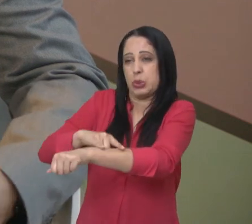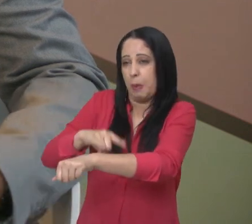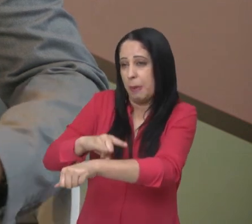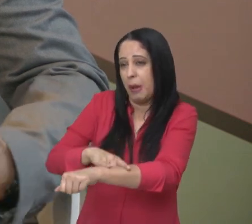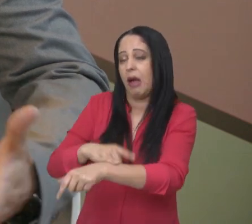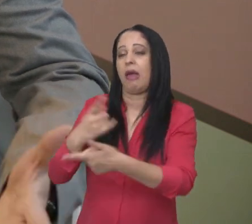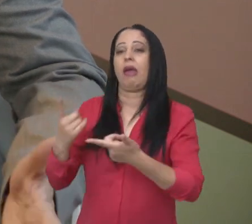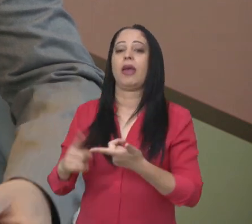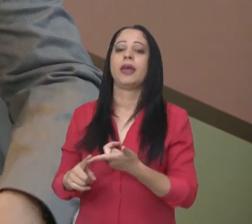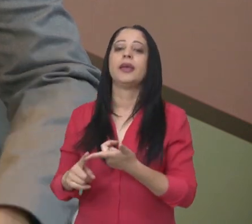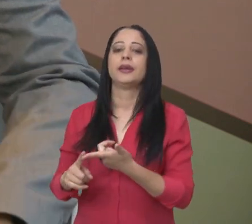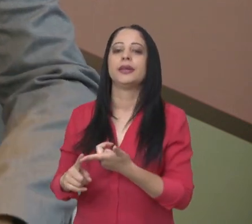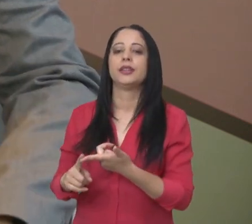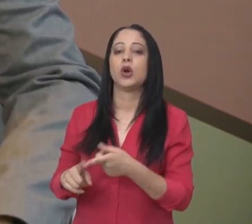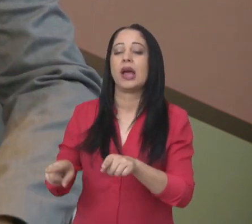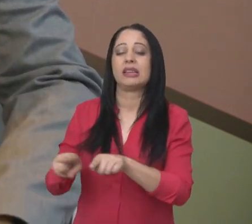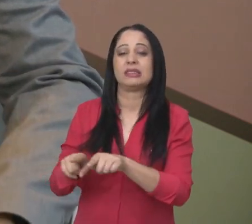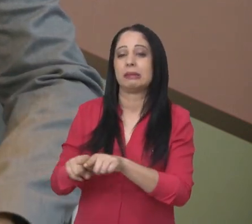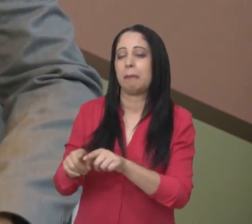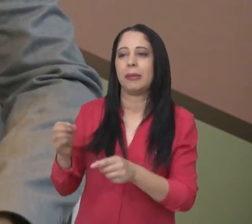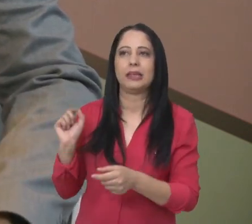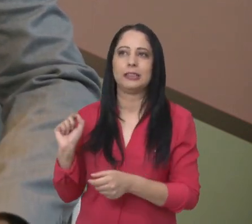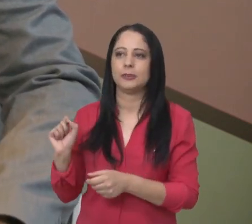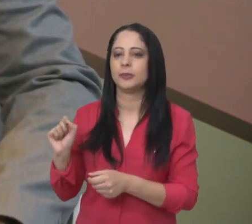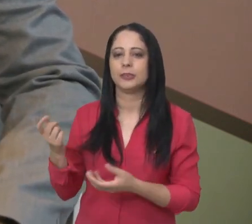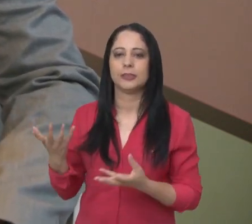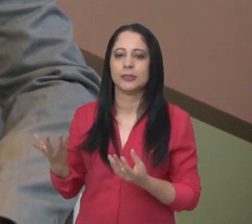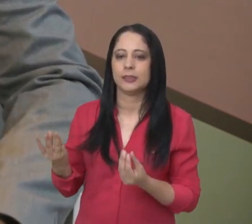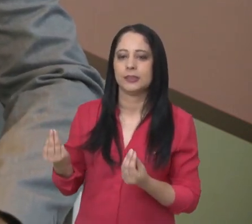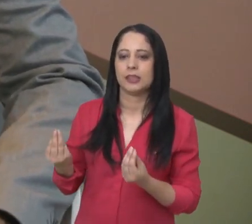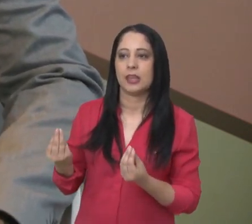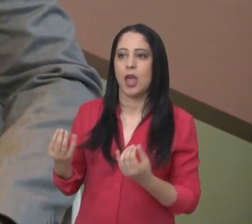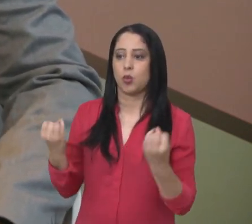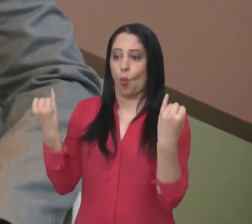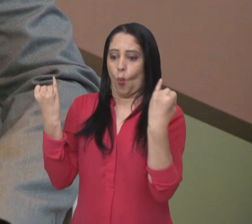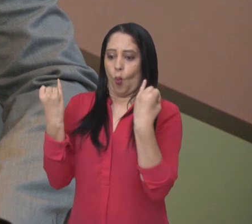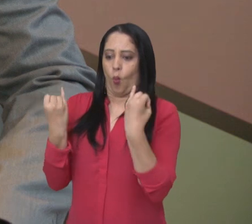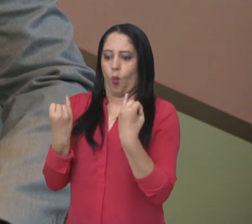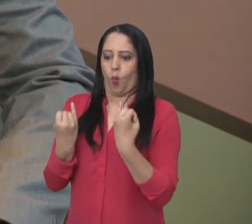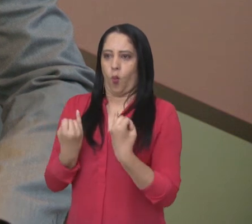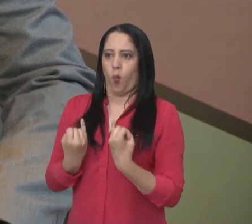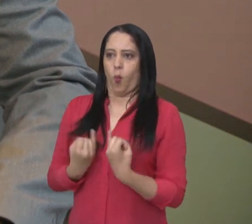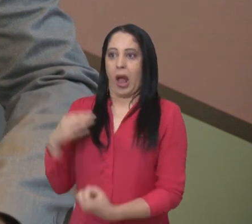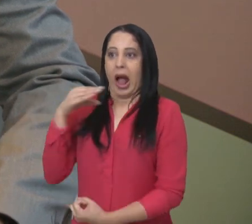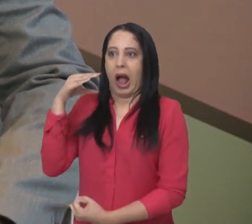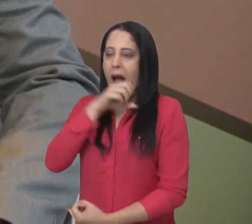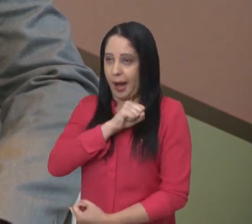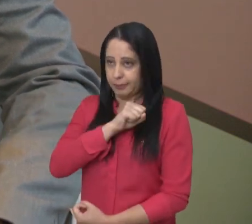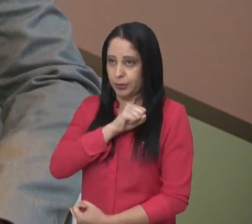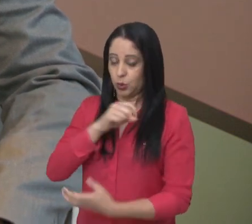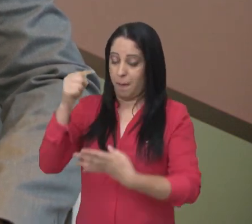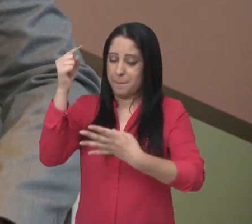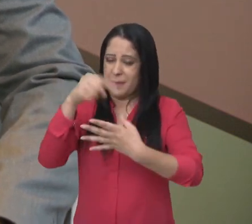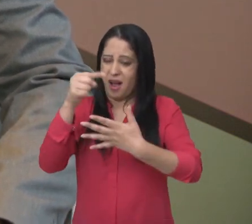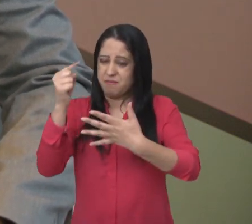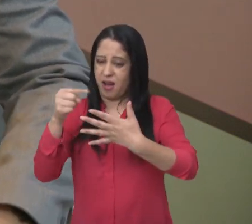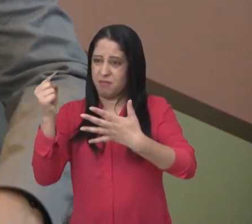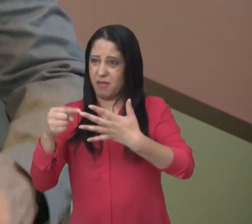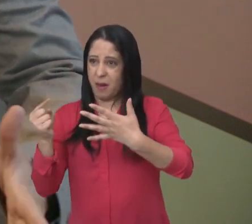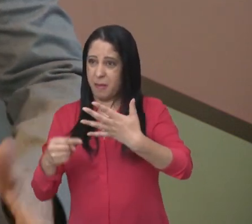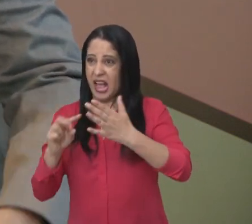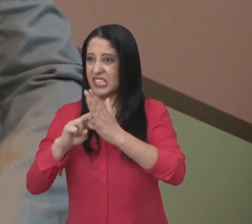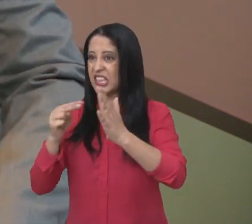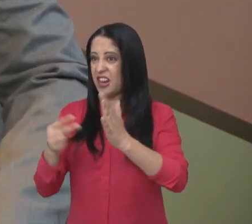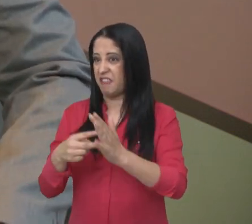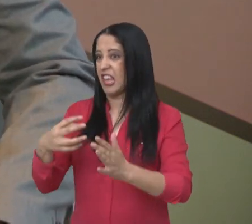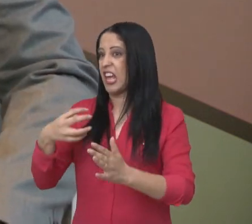capacidade de reter urina, e a incapacidade e o emagrecimento excessivo também. Esses